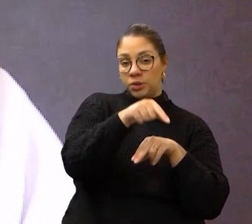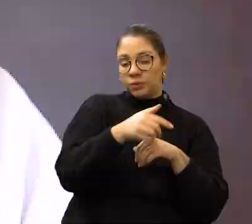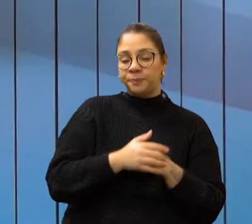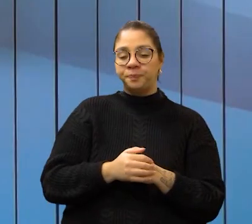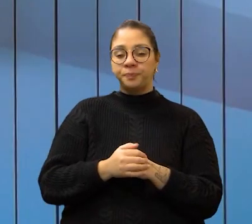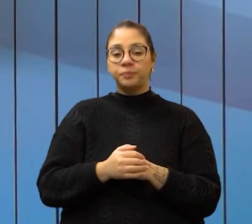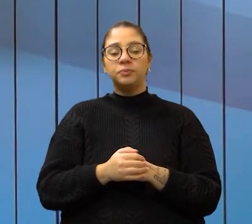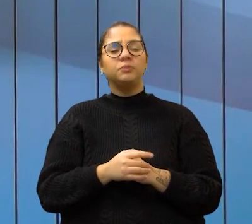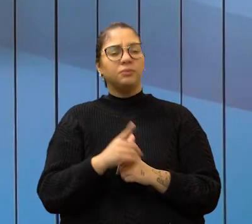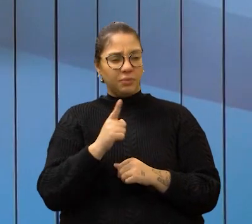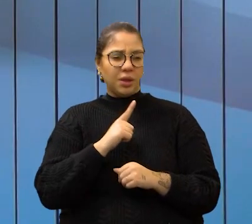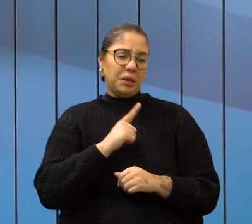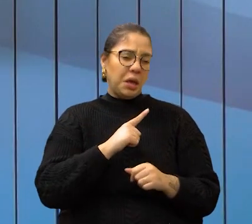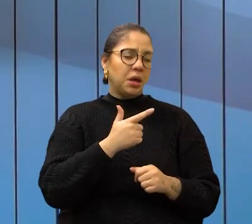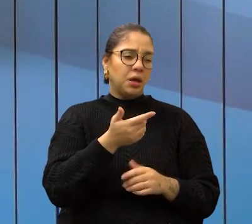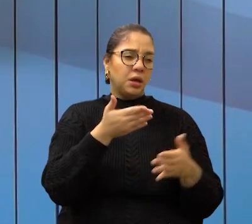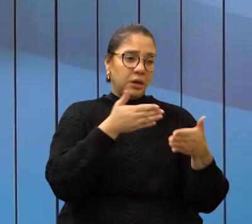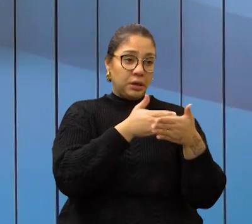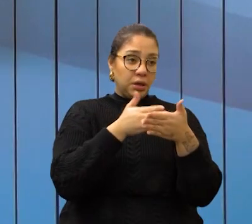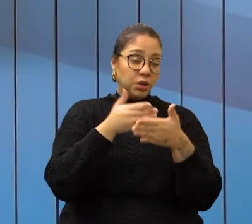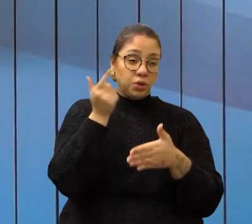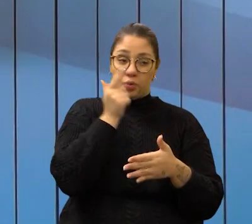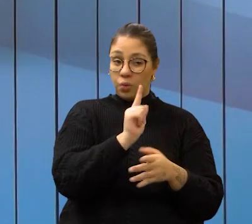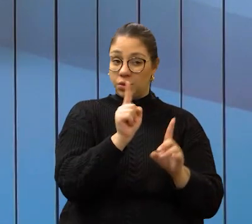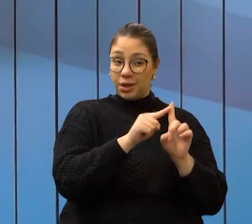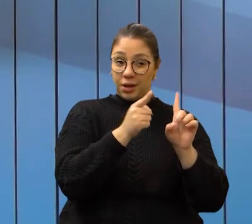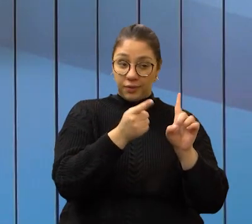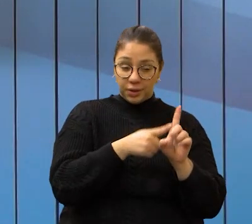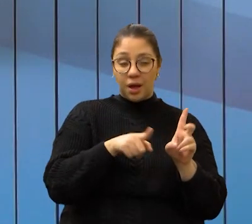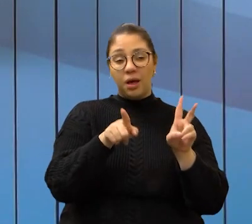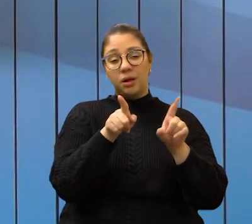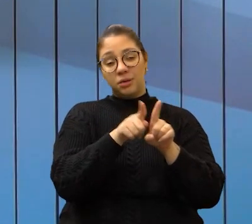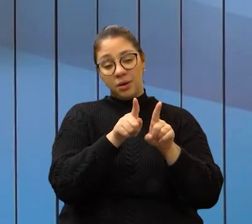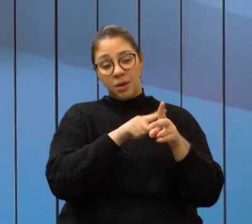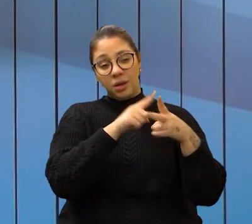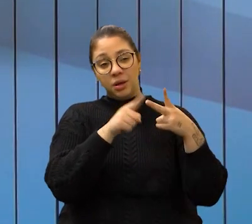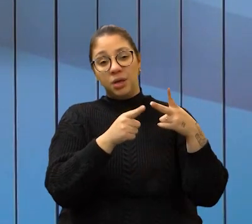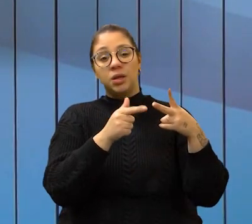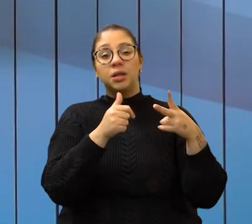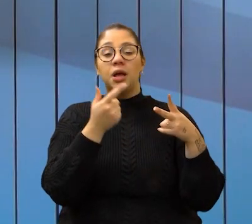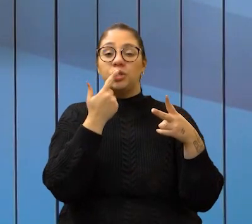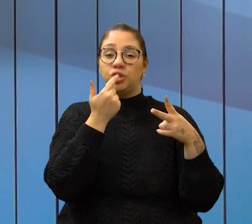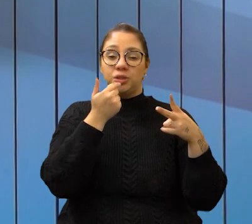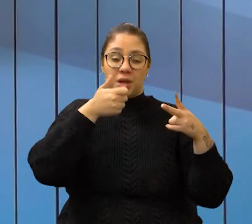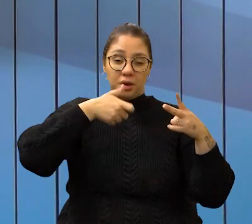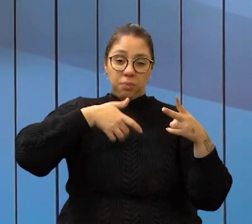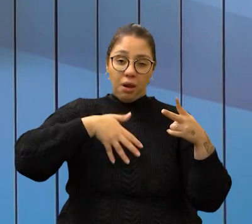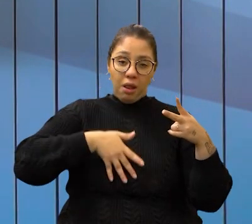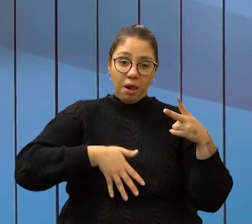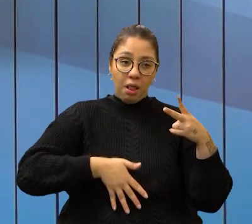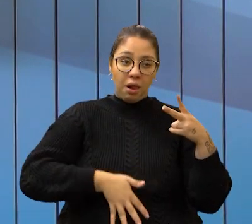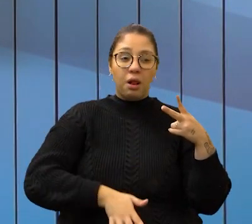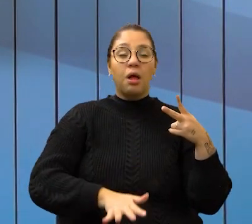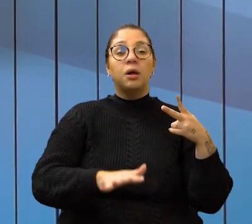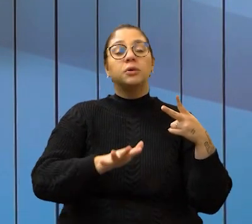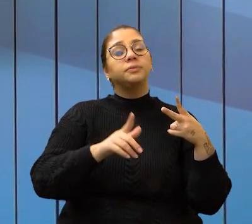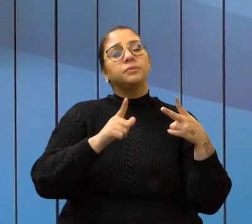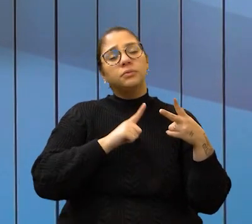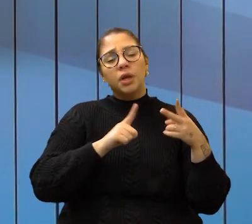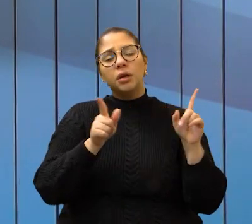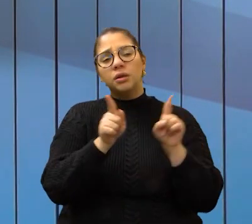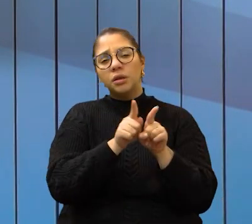da infertilidade, né, do sangramento, que são uma das causas, pelo que o senhor já nos explicou, do mioma, existe